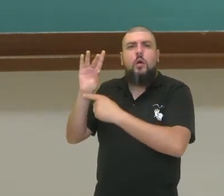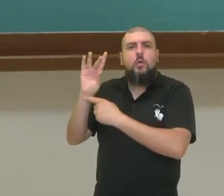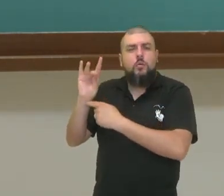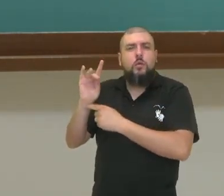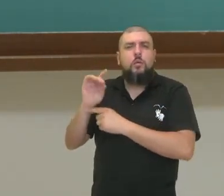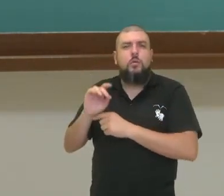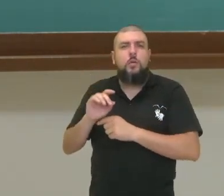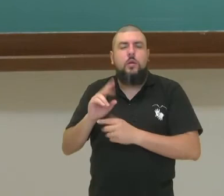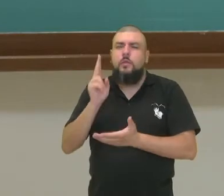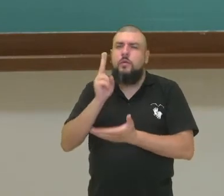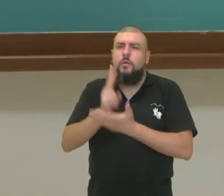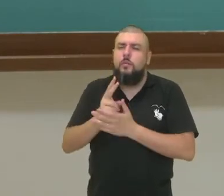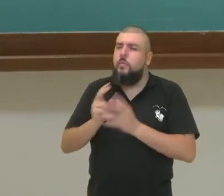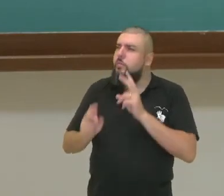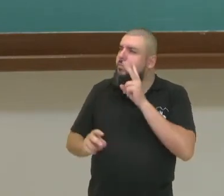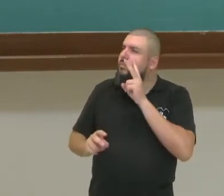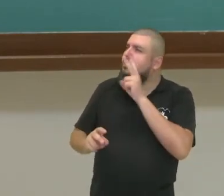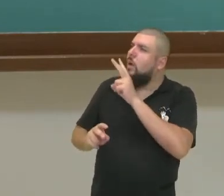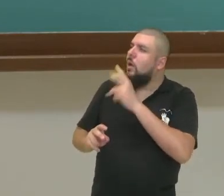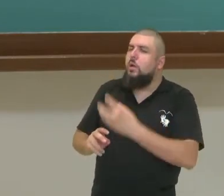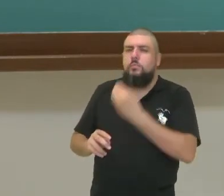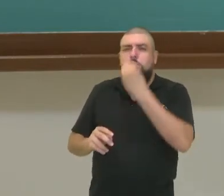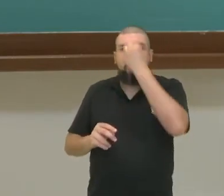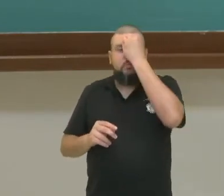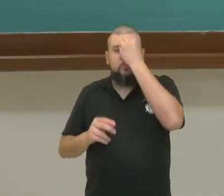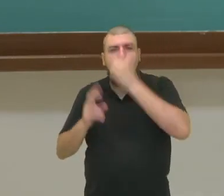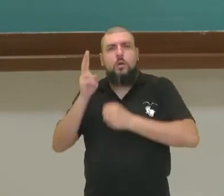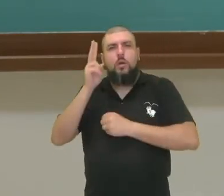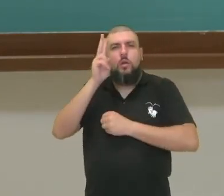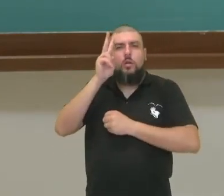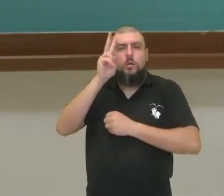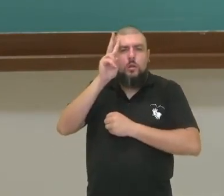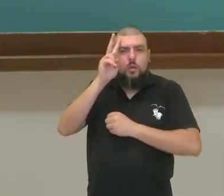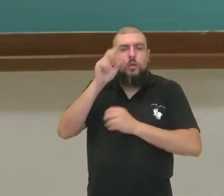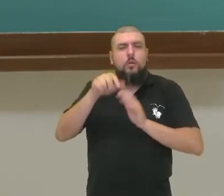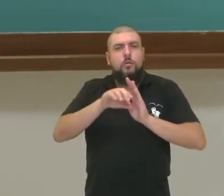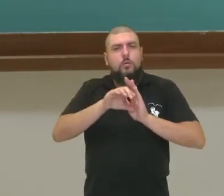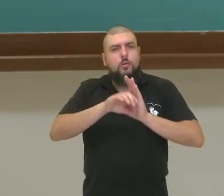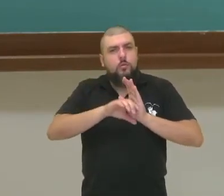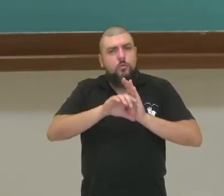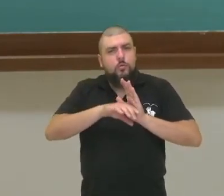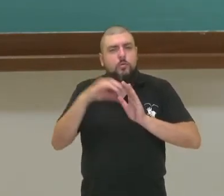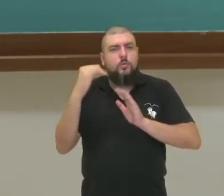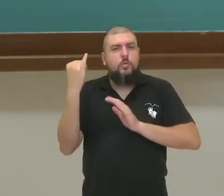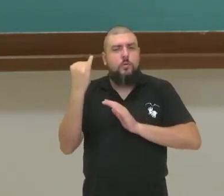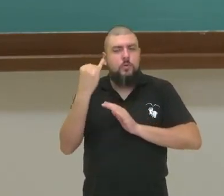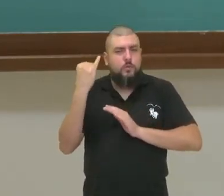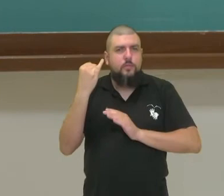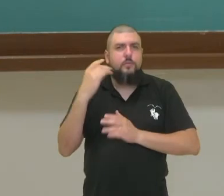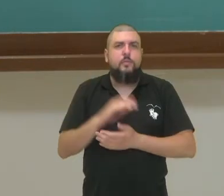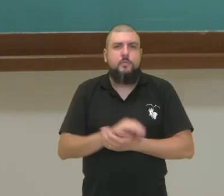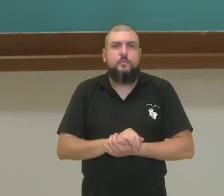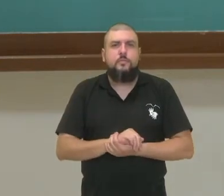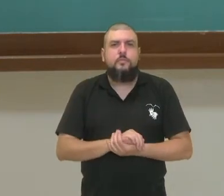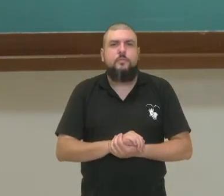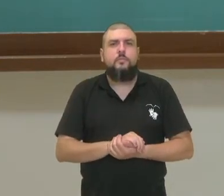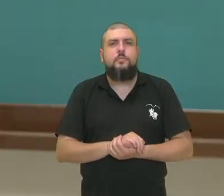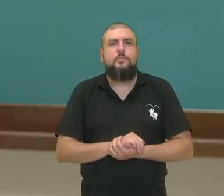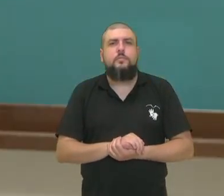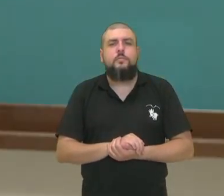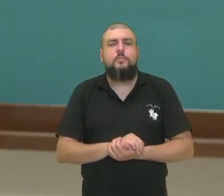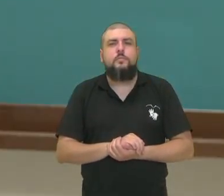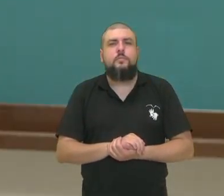olho, vão lembrando melhor, recordando os conceitos mais importantes dentro da história da filosofia. Vamos